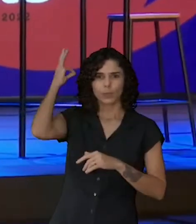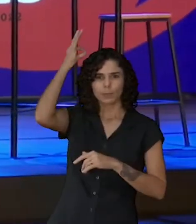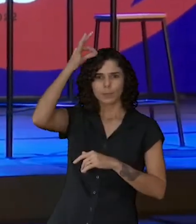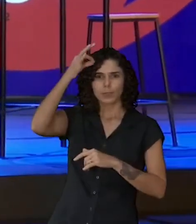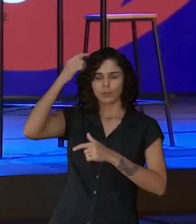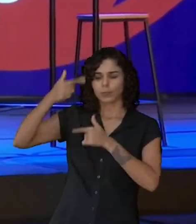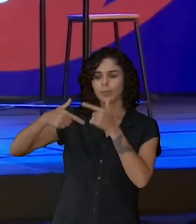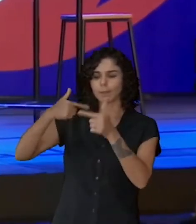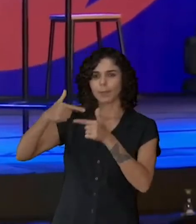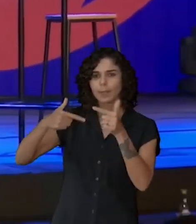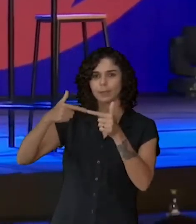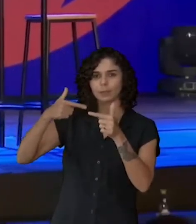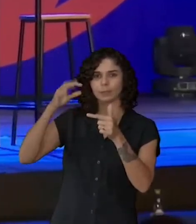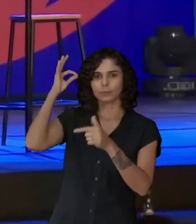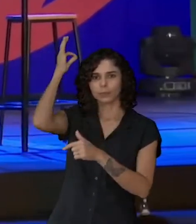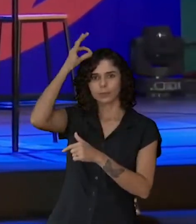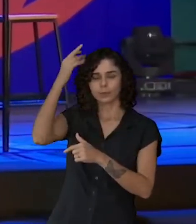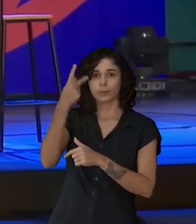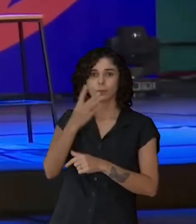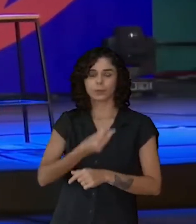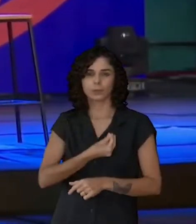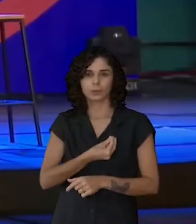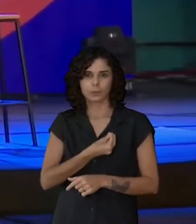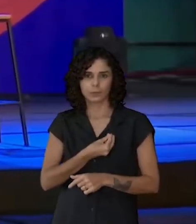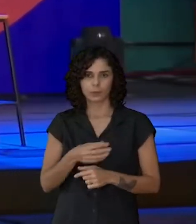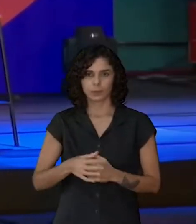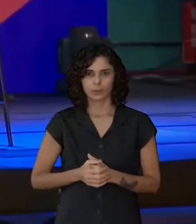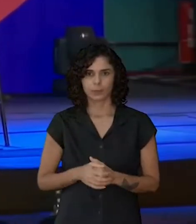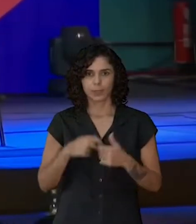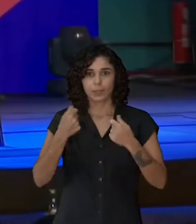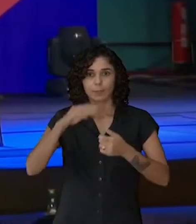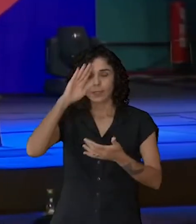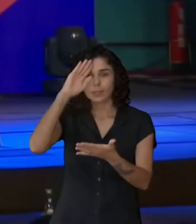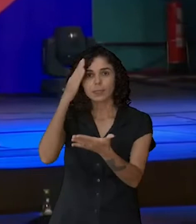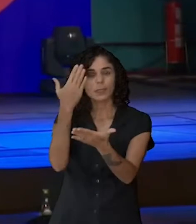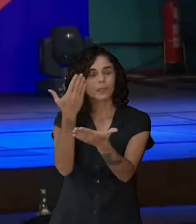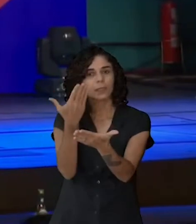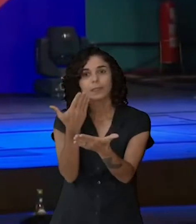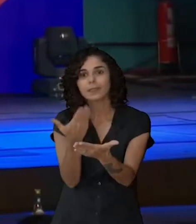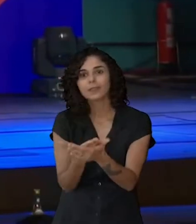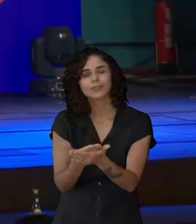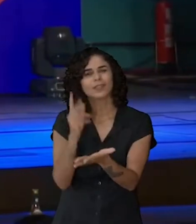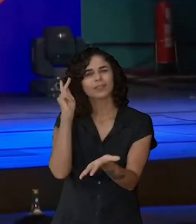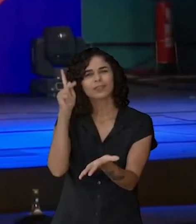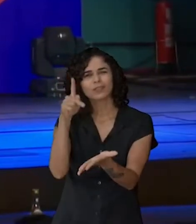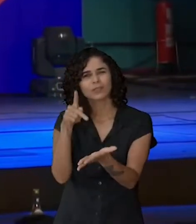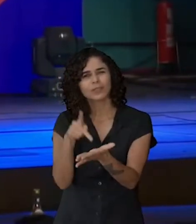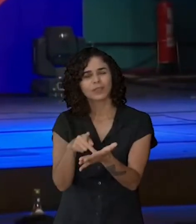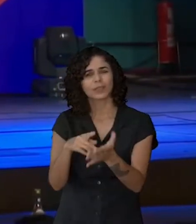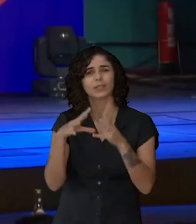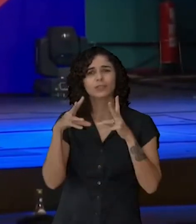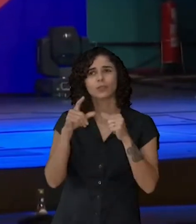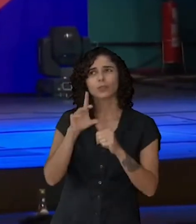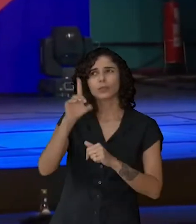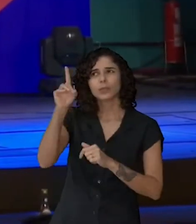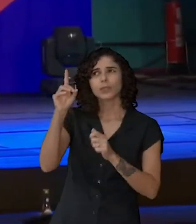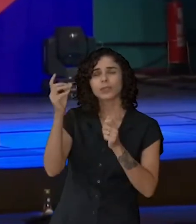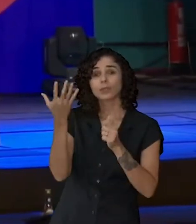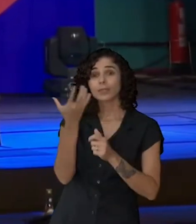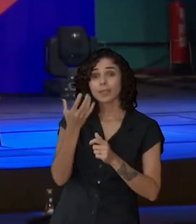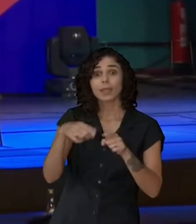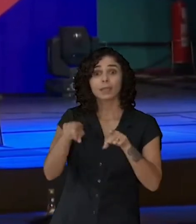e que precisam crer naquilo que Deus quer e pode fazer